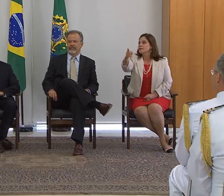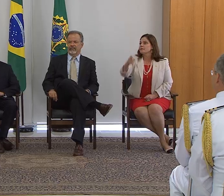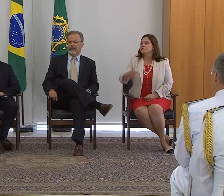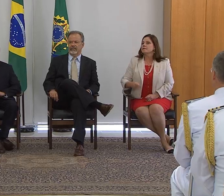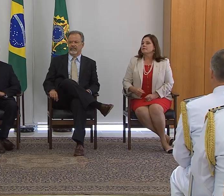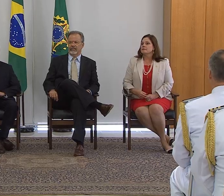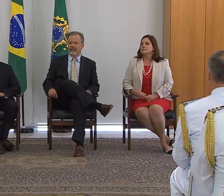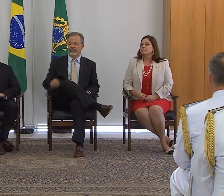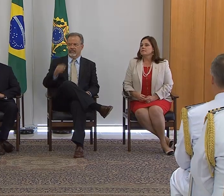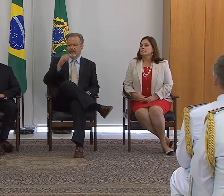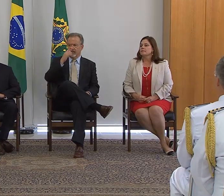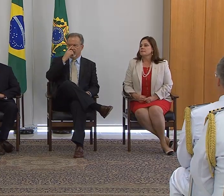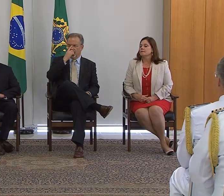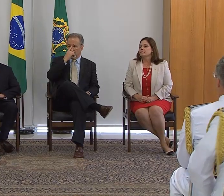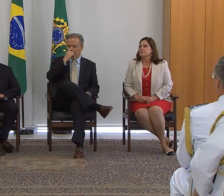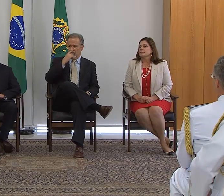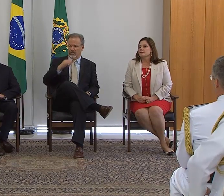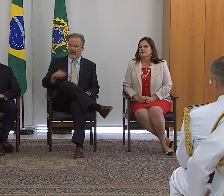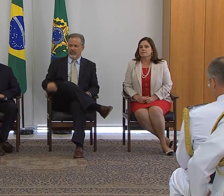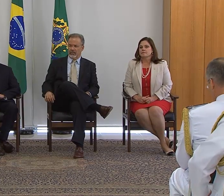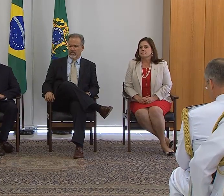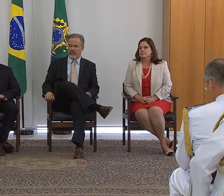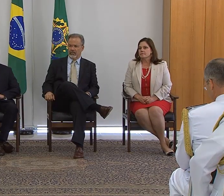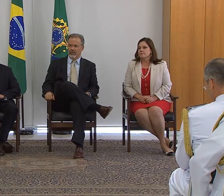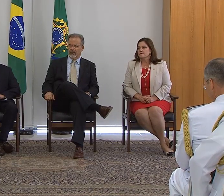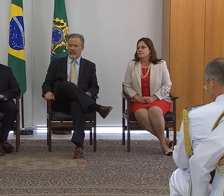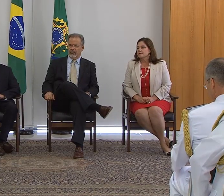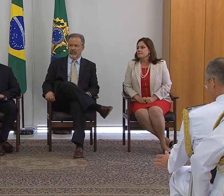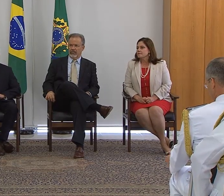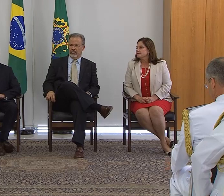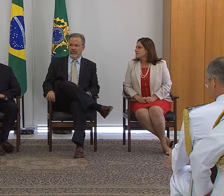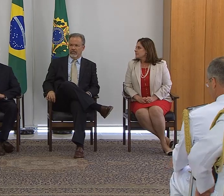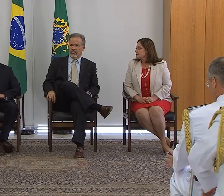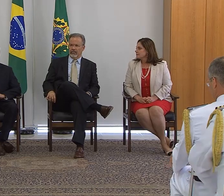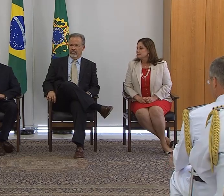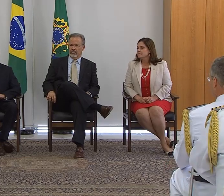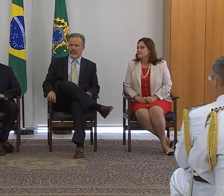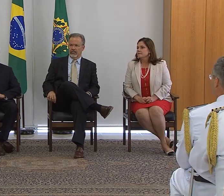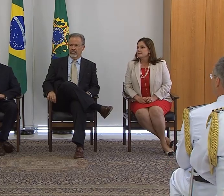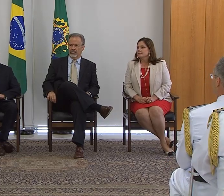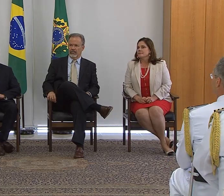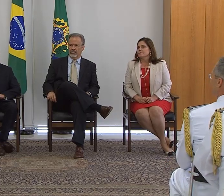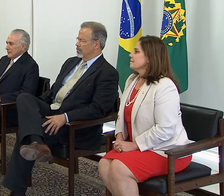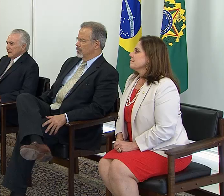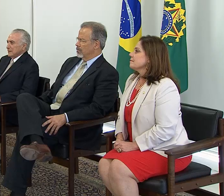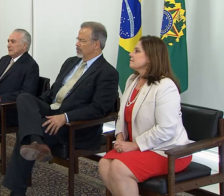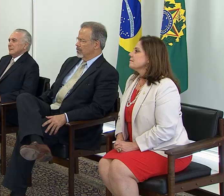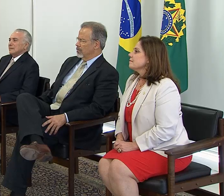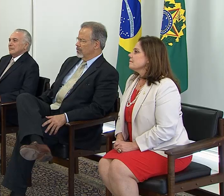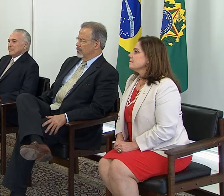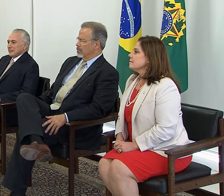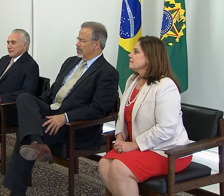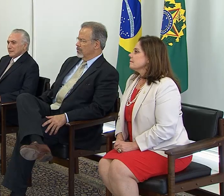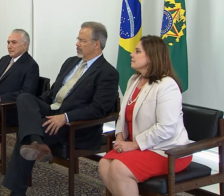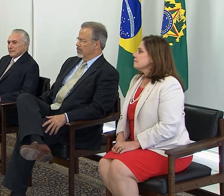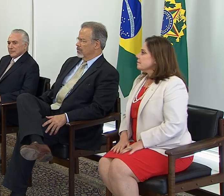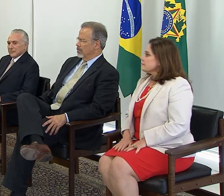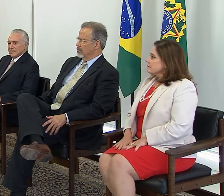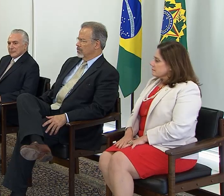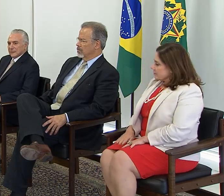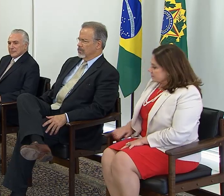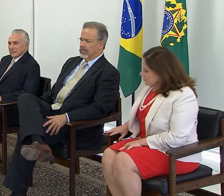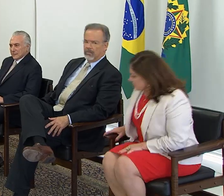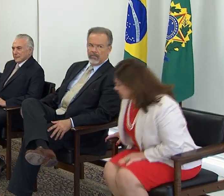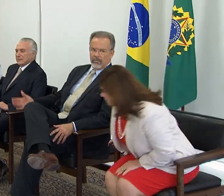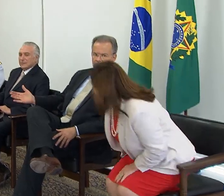2017 reestruturação de corpos e quadros de oficiais e de praças da marinha ouvimos as palavras da deputada federal